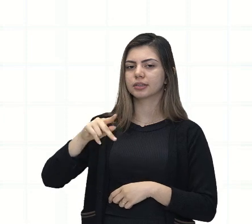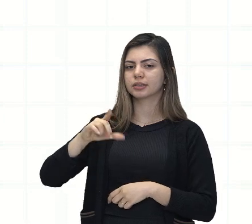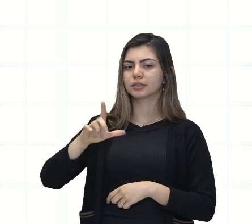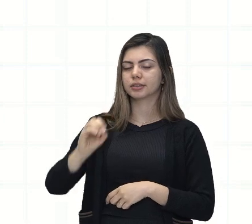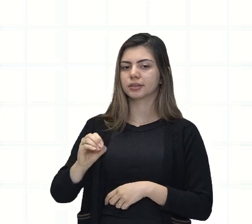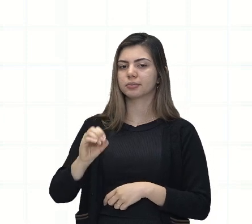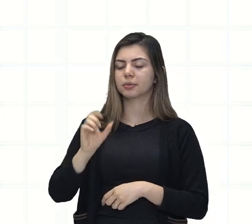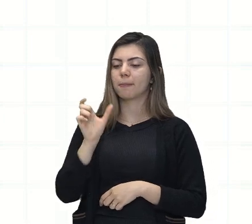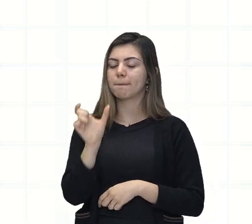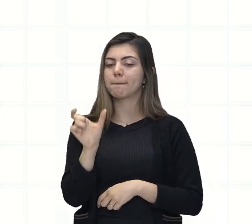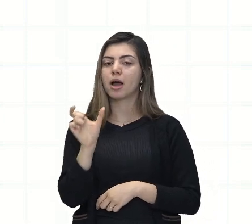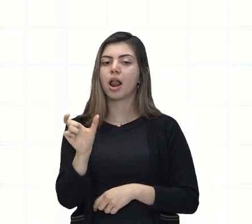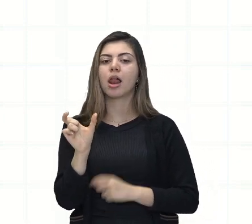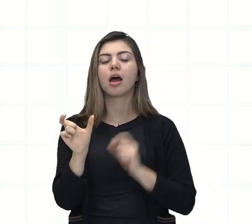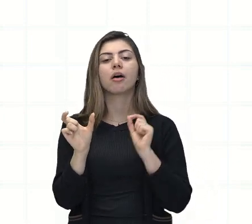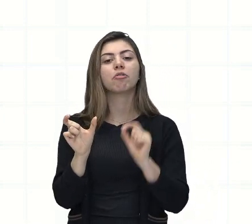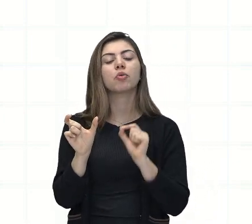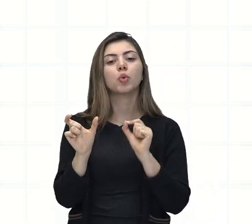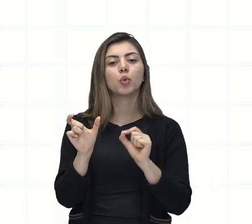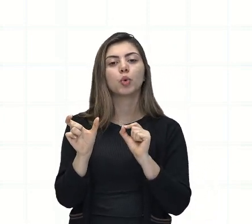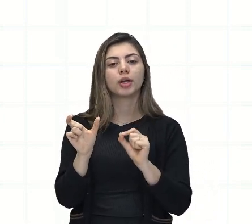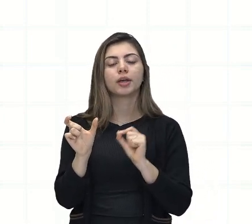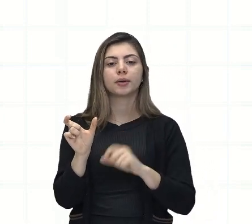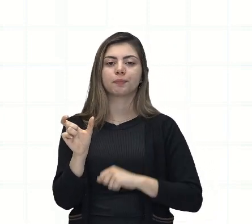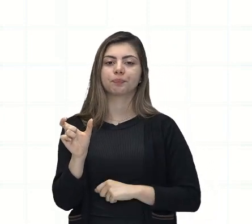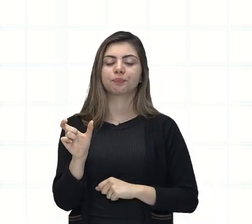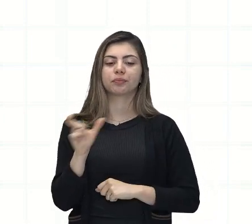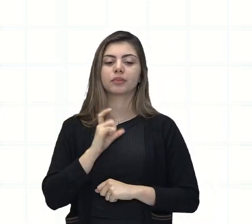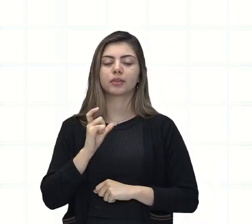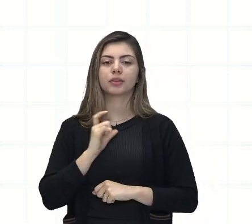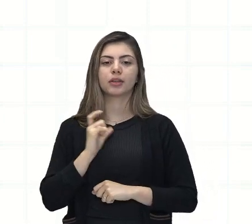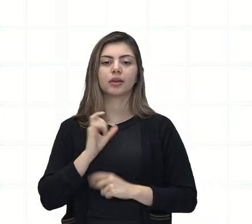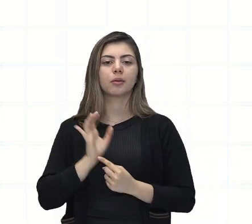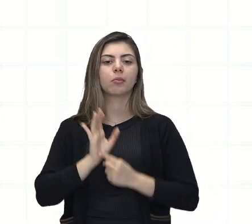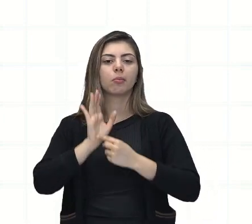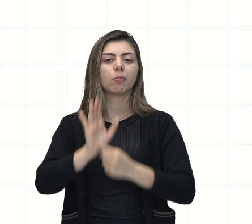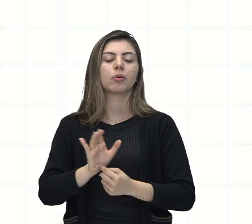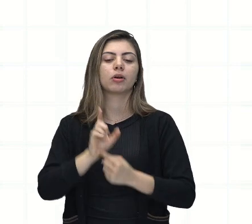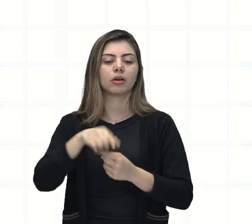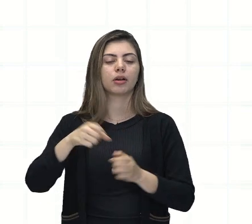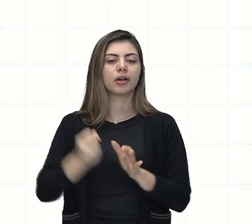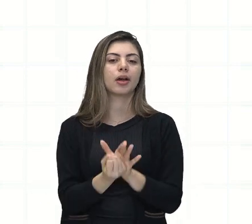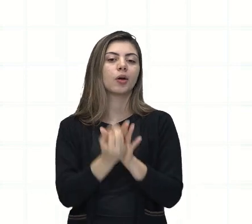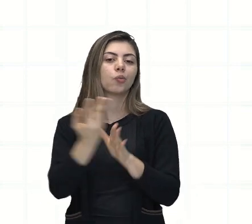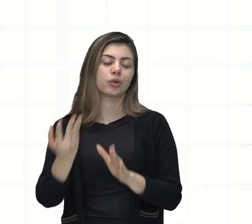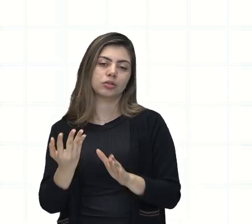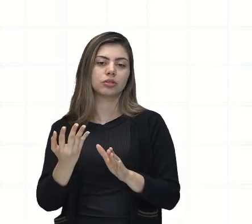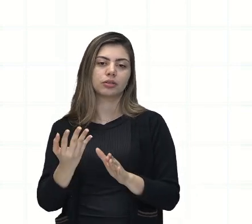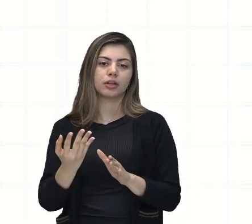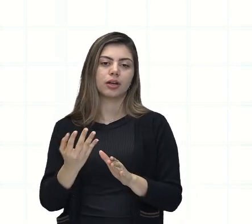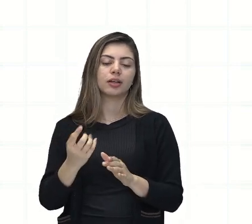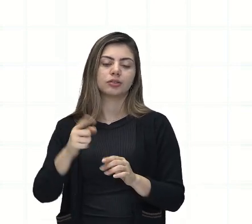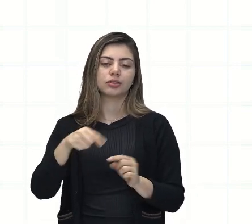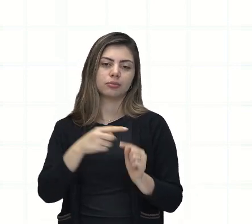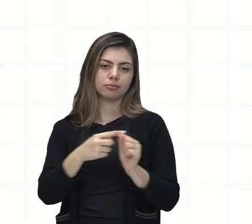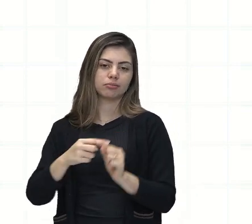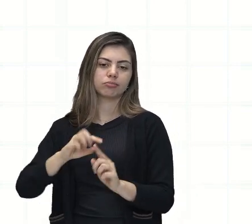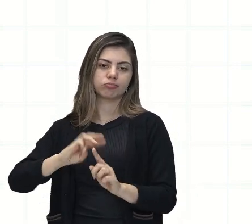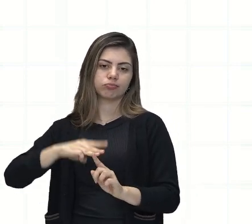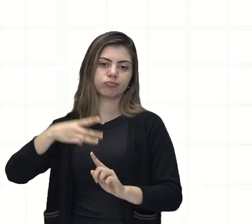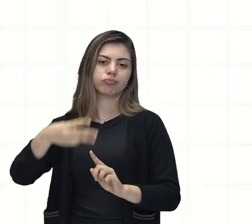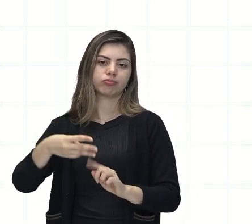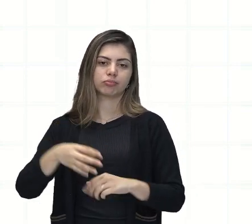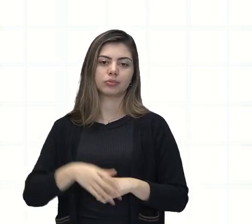Aqui, essa palavra, ela especifica aí a quantidade, né, do multiplicativo,